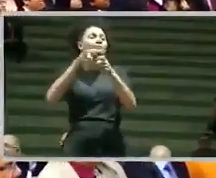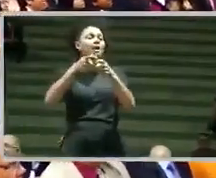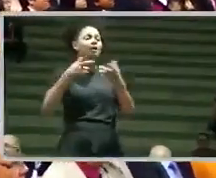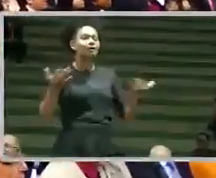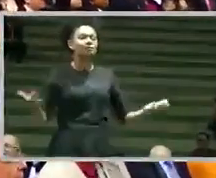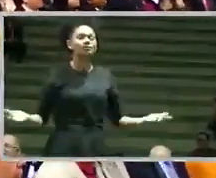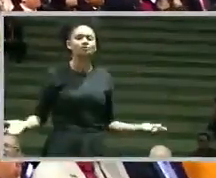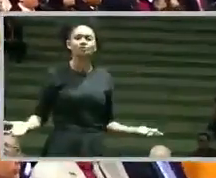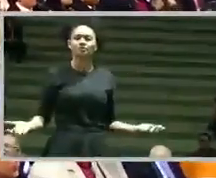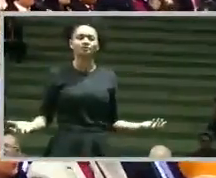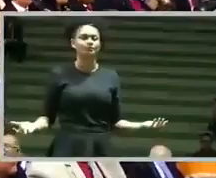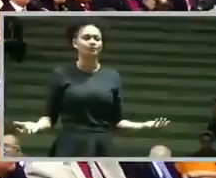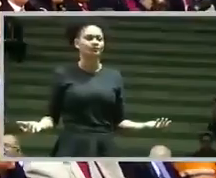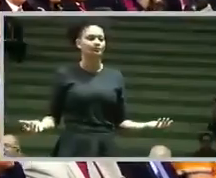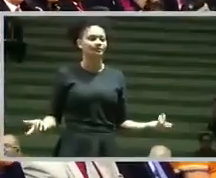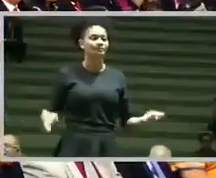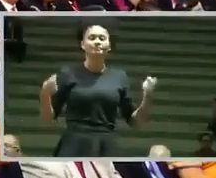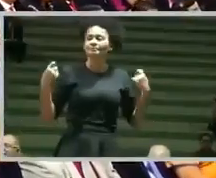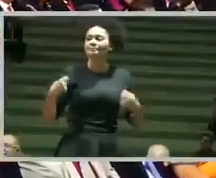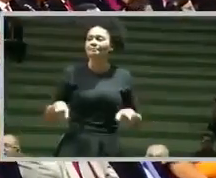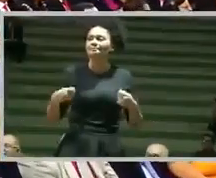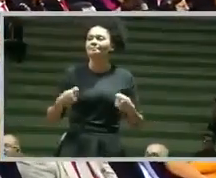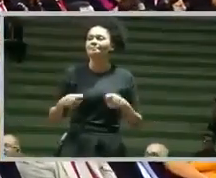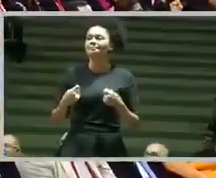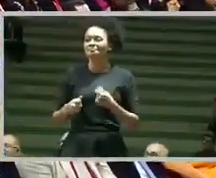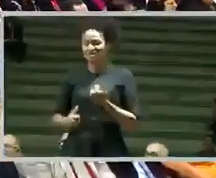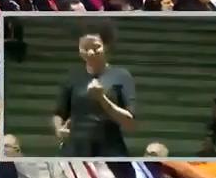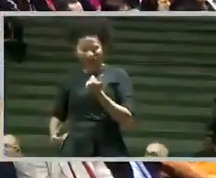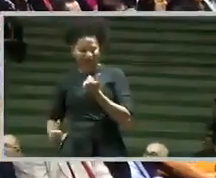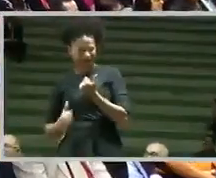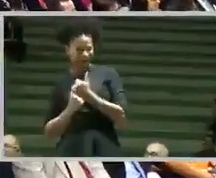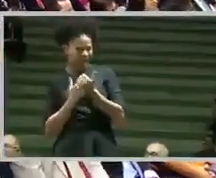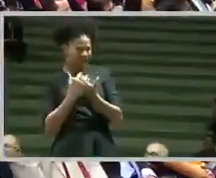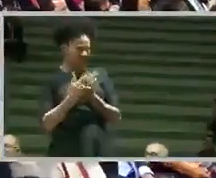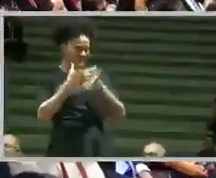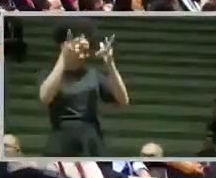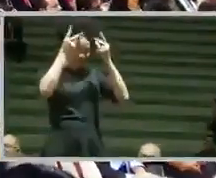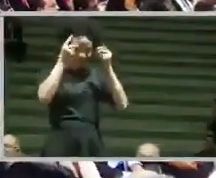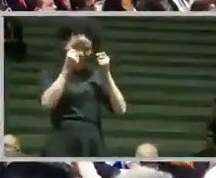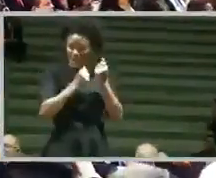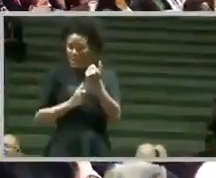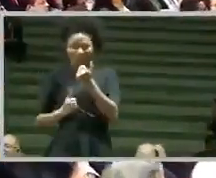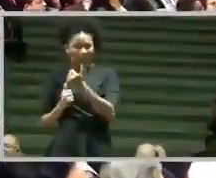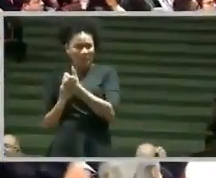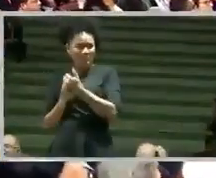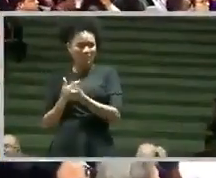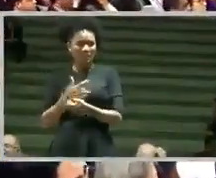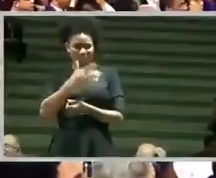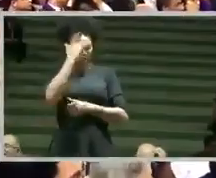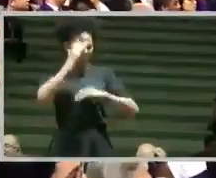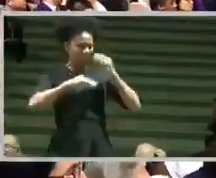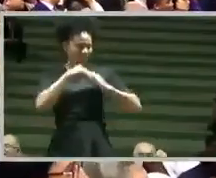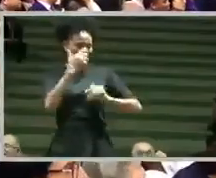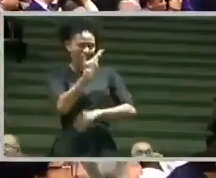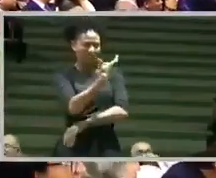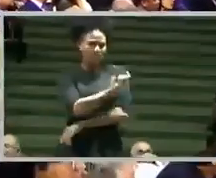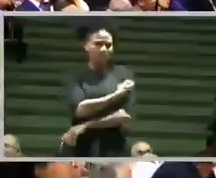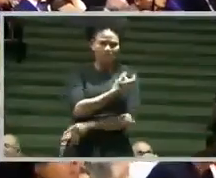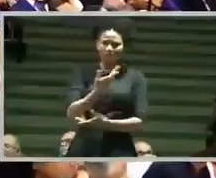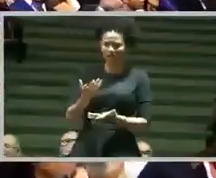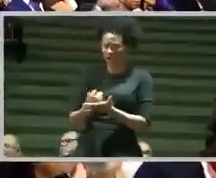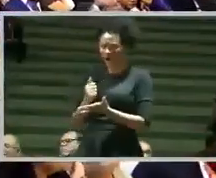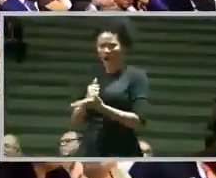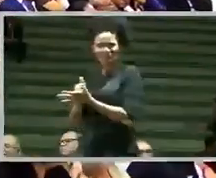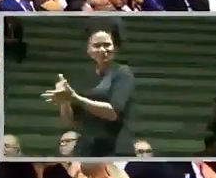Médico dos médicos. Precisa de auxiliar de enfermagem para ajudá-lo? Anestesista?